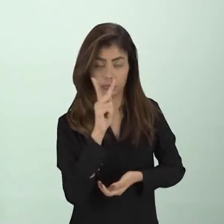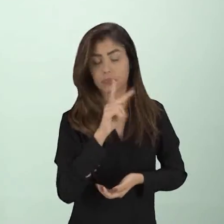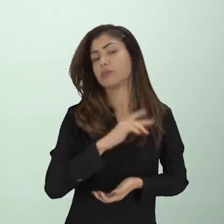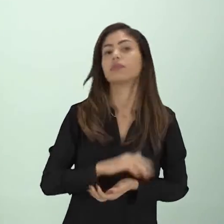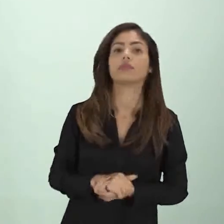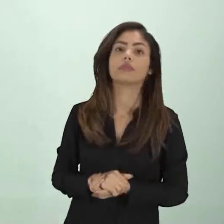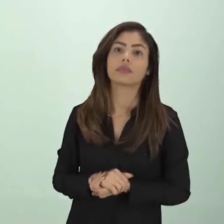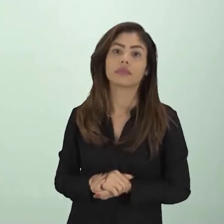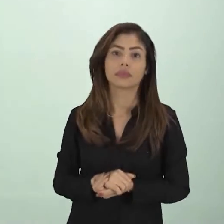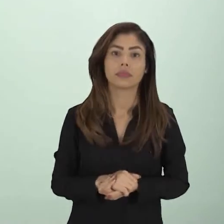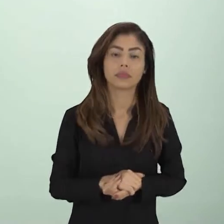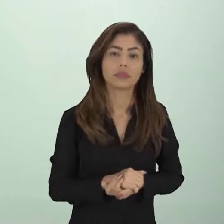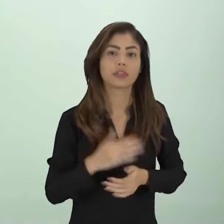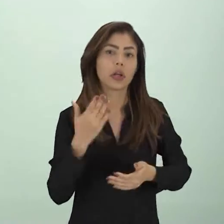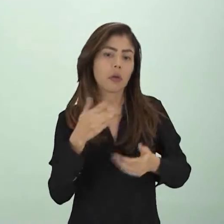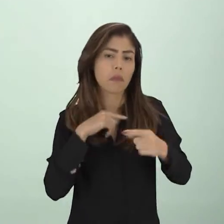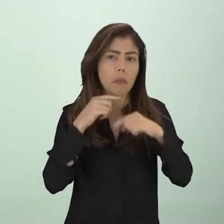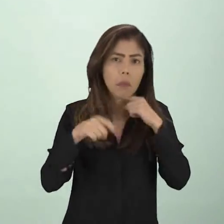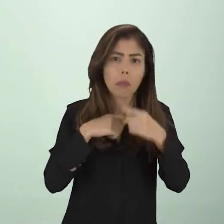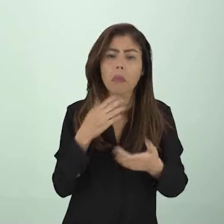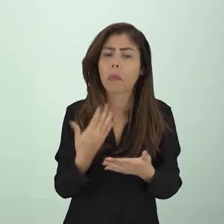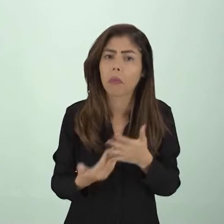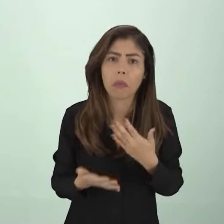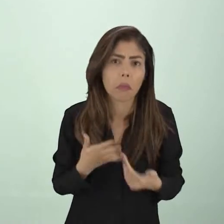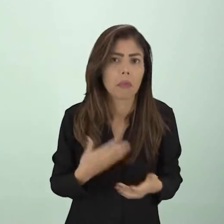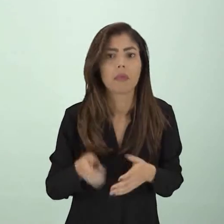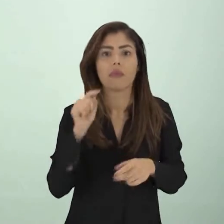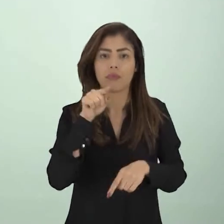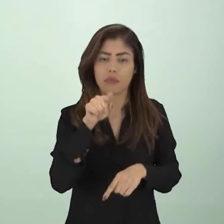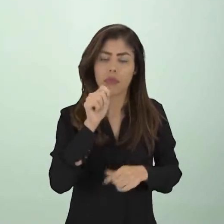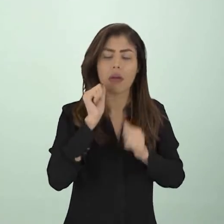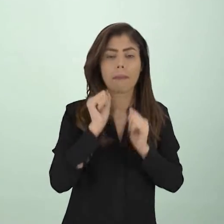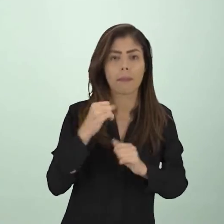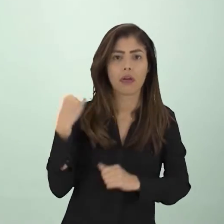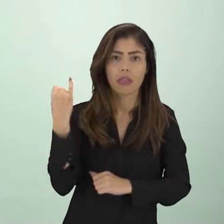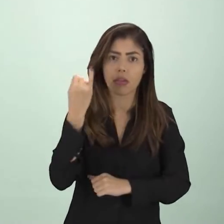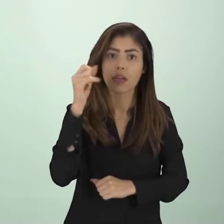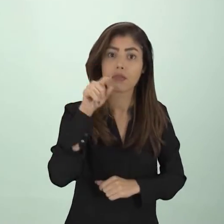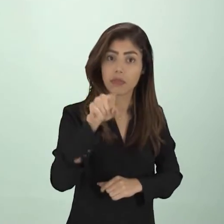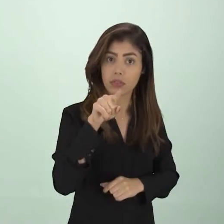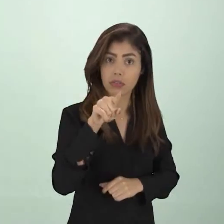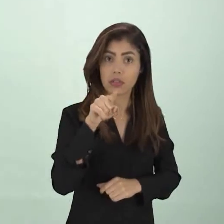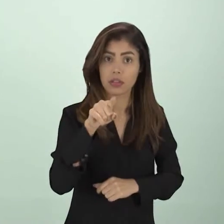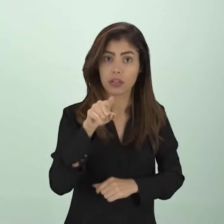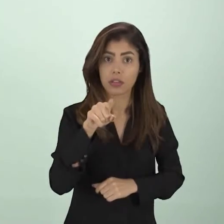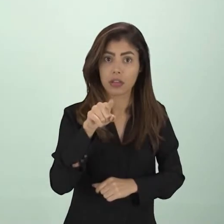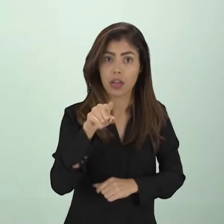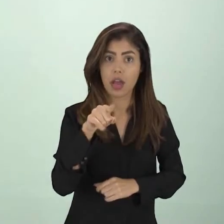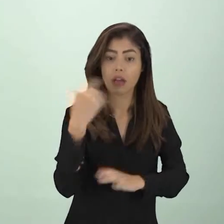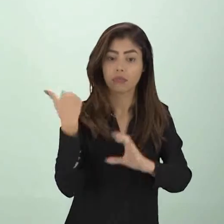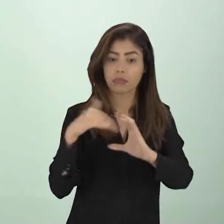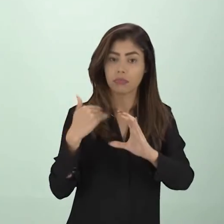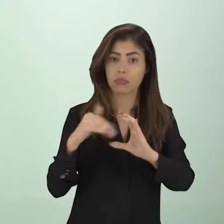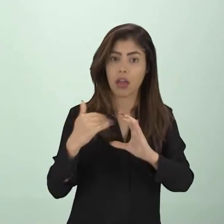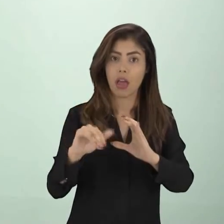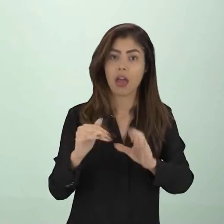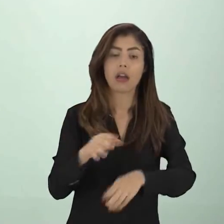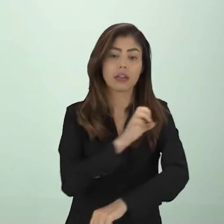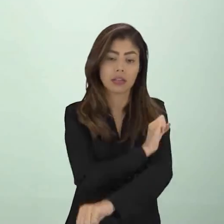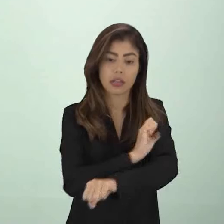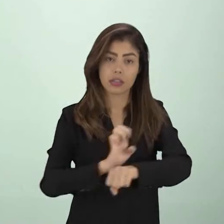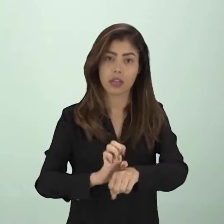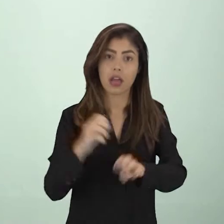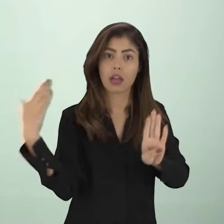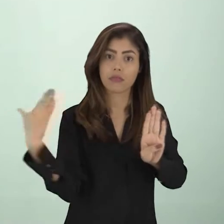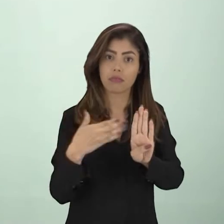gente? Qualquer dúvida, é importante vocês ir no site da secretaria e entrar na